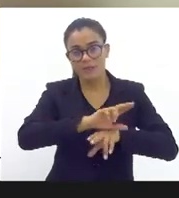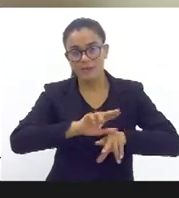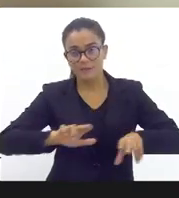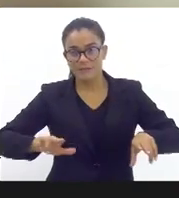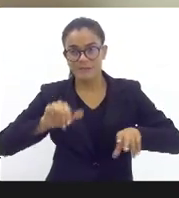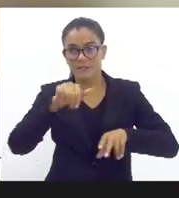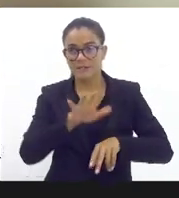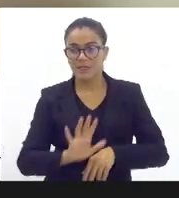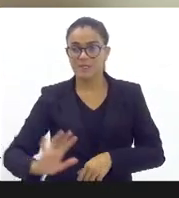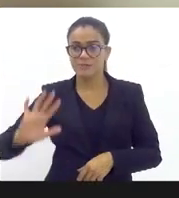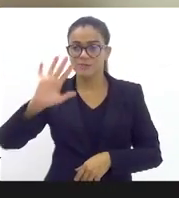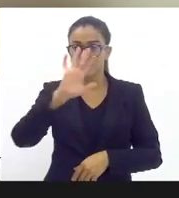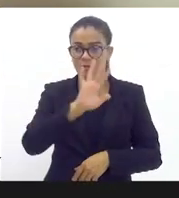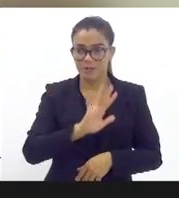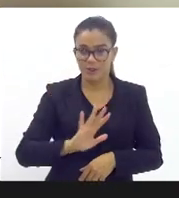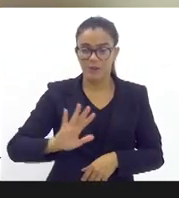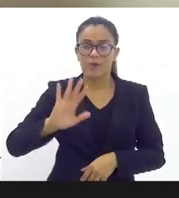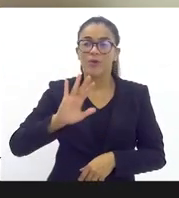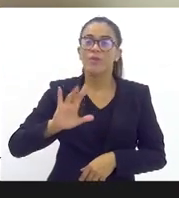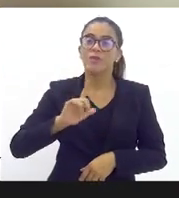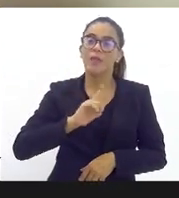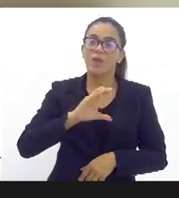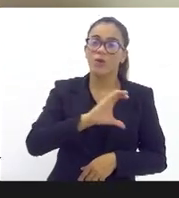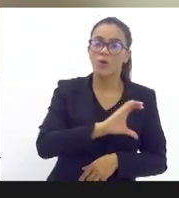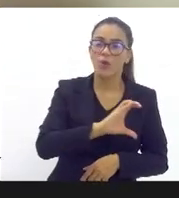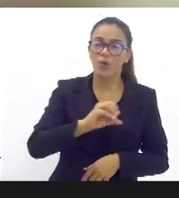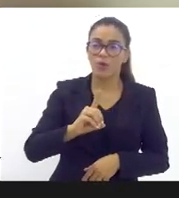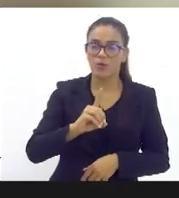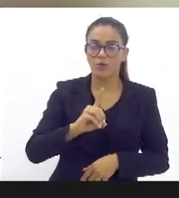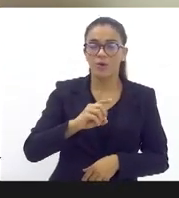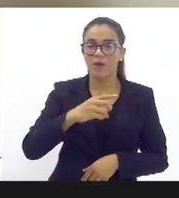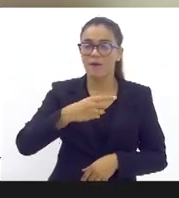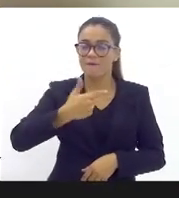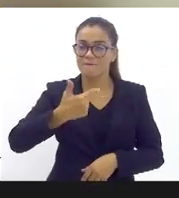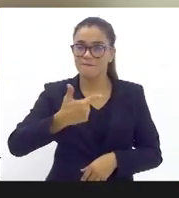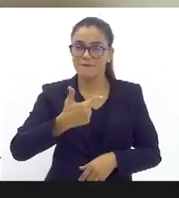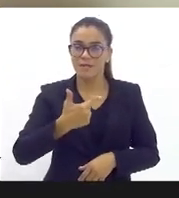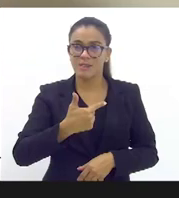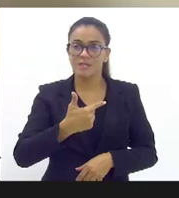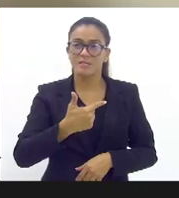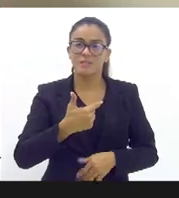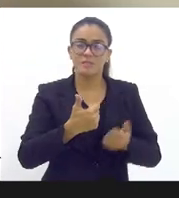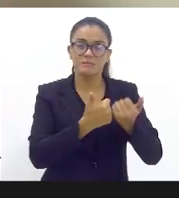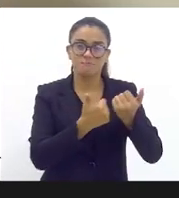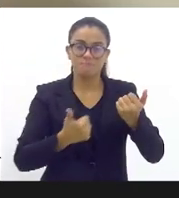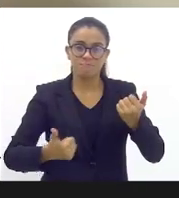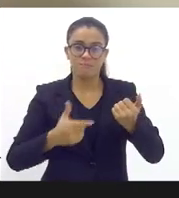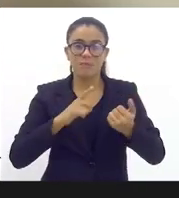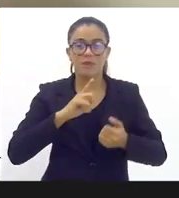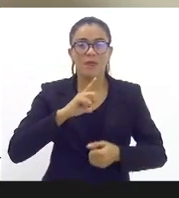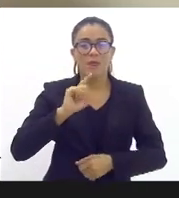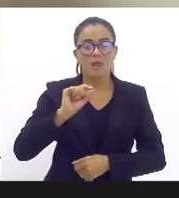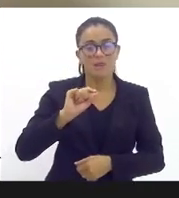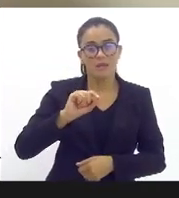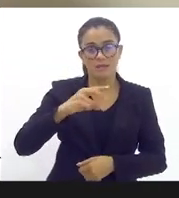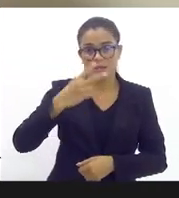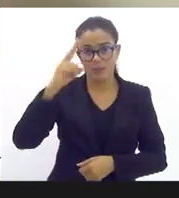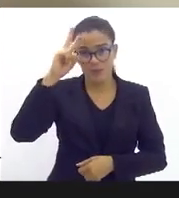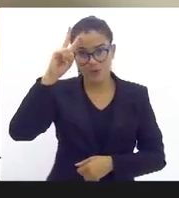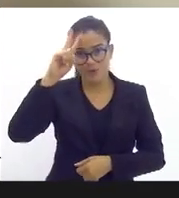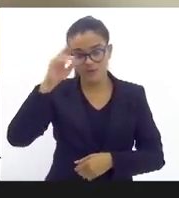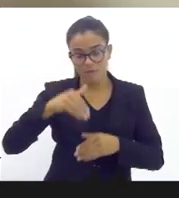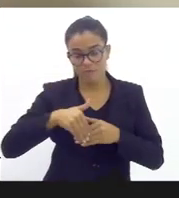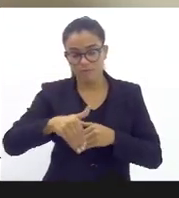que é coordenada pela Vice-Procuradora-Geral do Trabalho, nós faremos na próxima segunda-feira